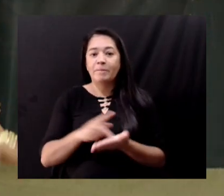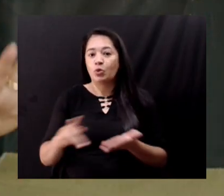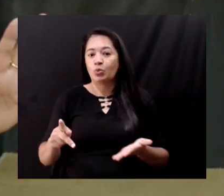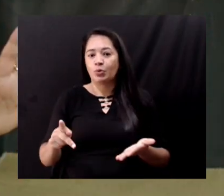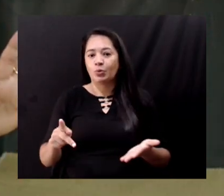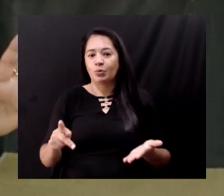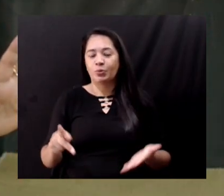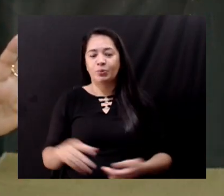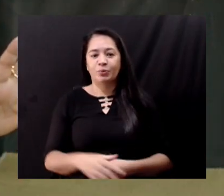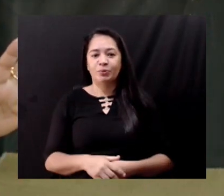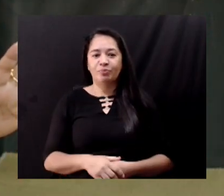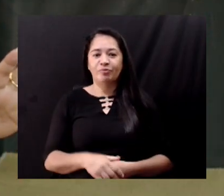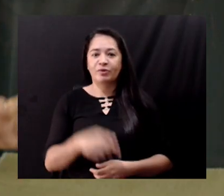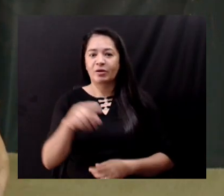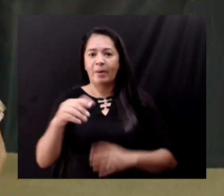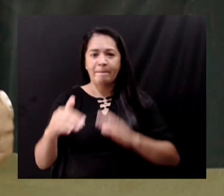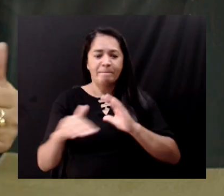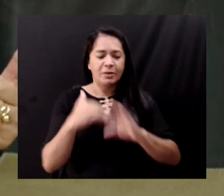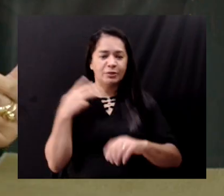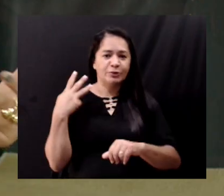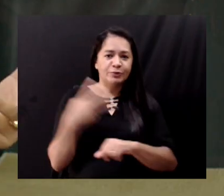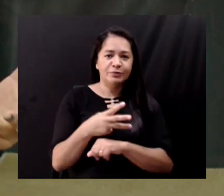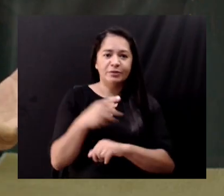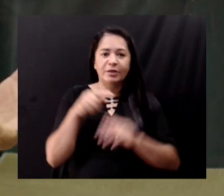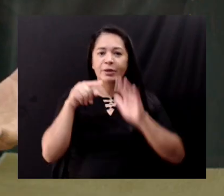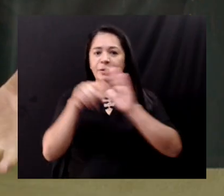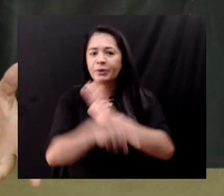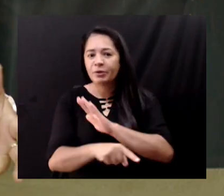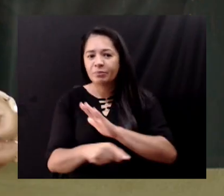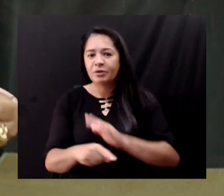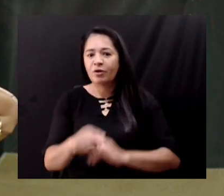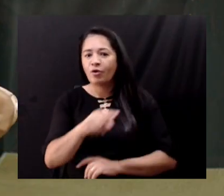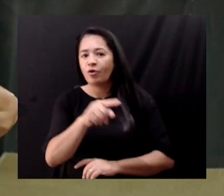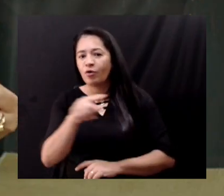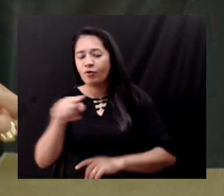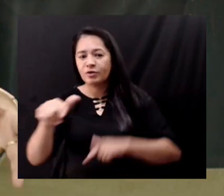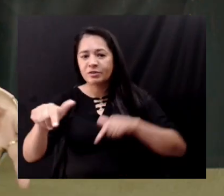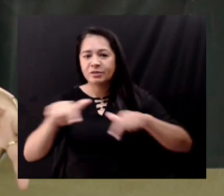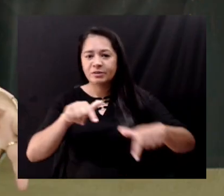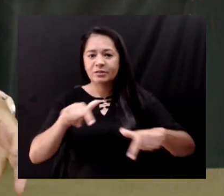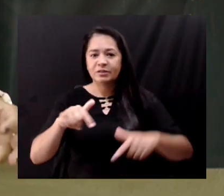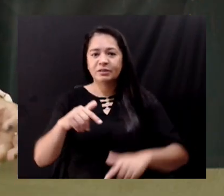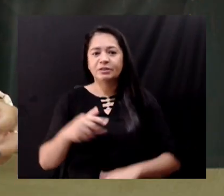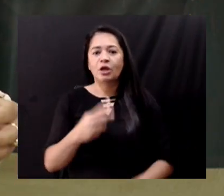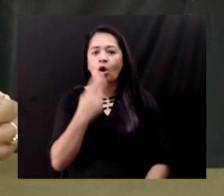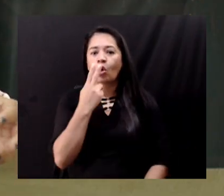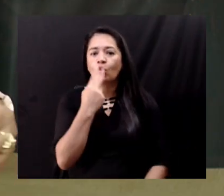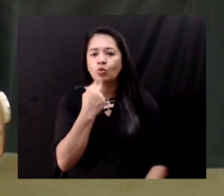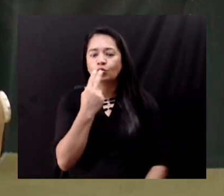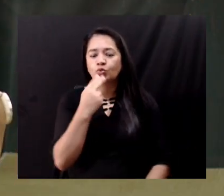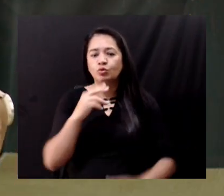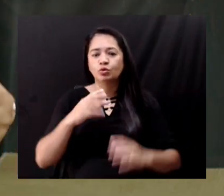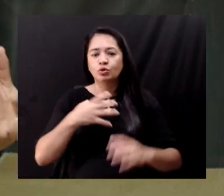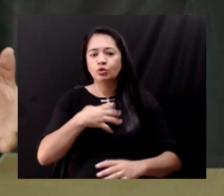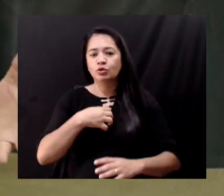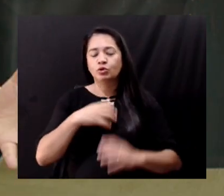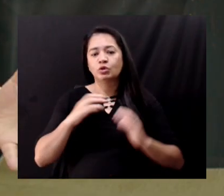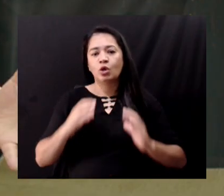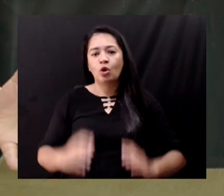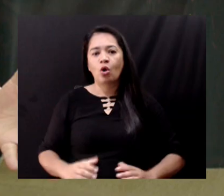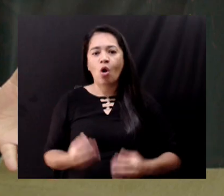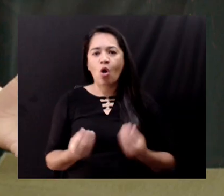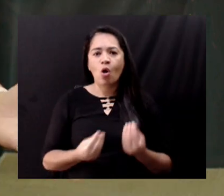tá na tela e eu já pergunto pra Bruna, você que trabalha com nutrição comportamental, como você vê essa relação entre os alimentos e o